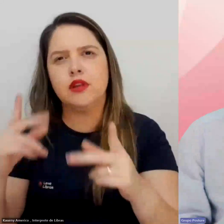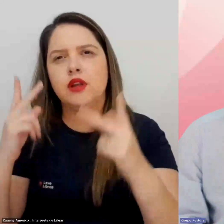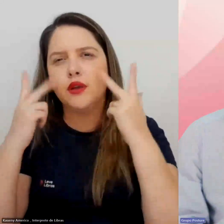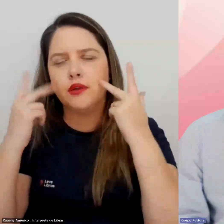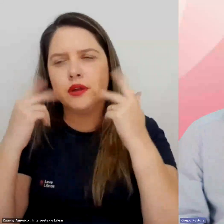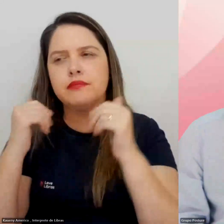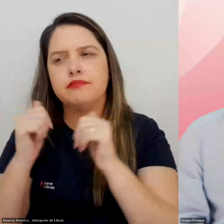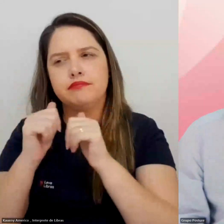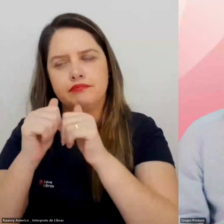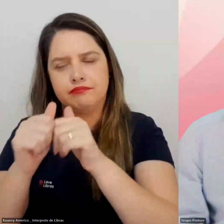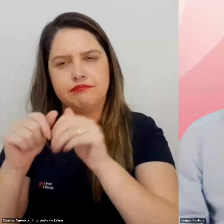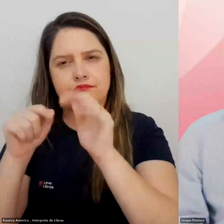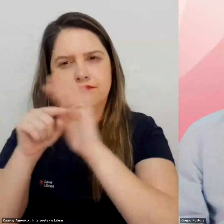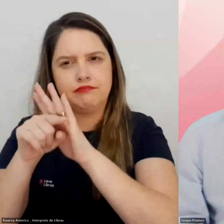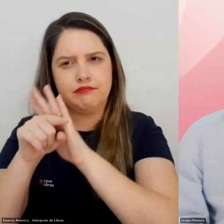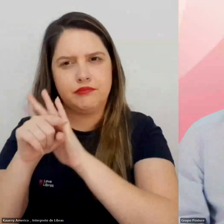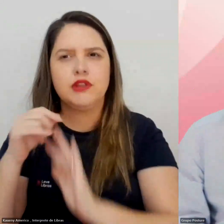investigação.